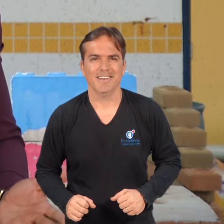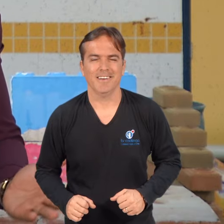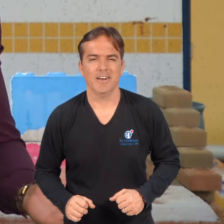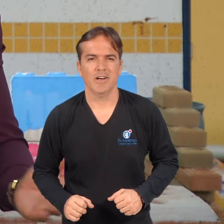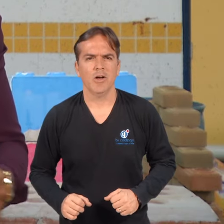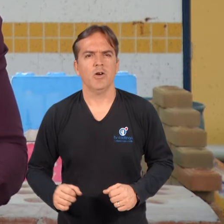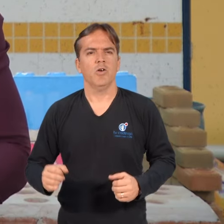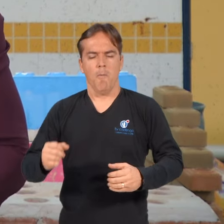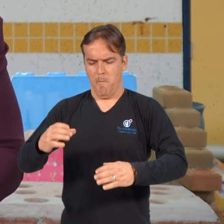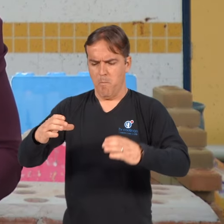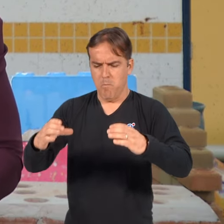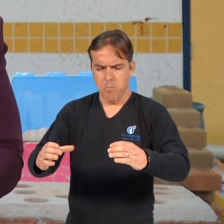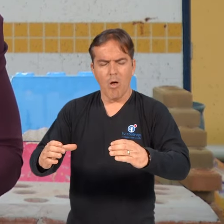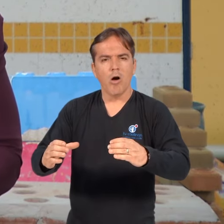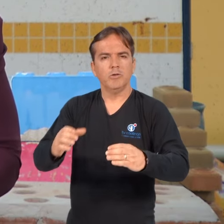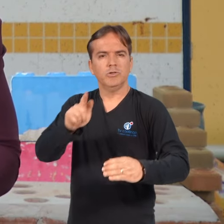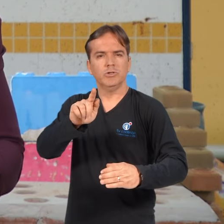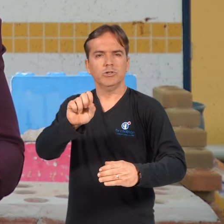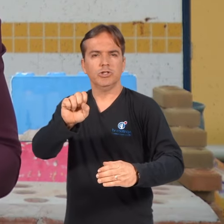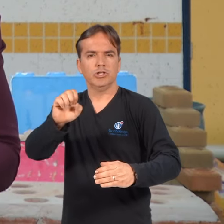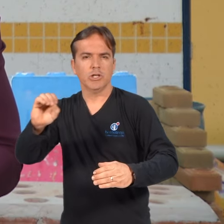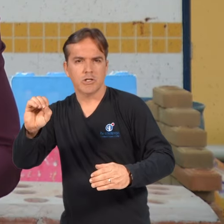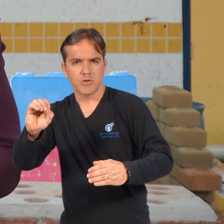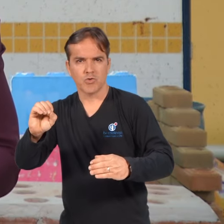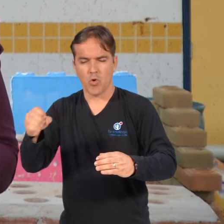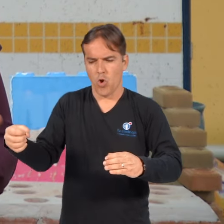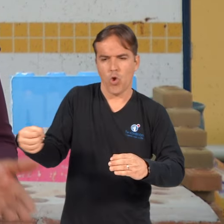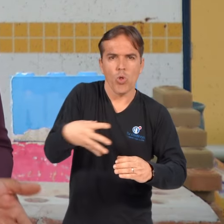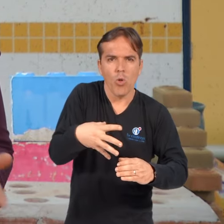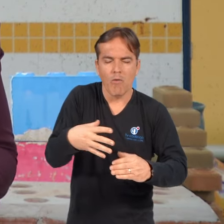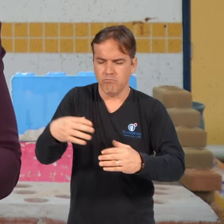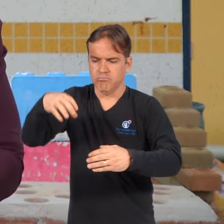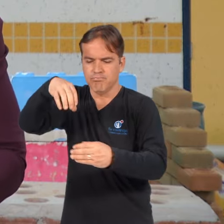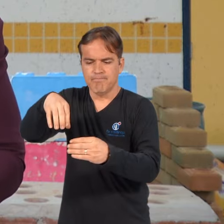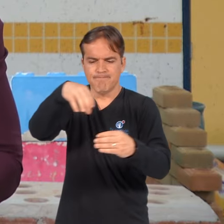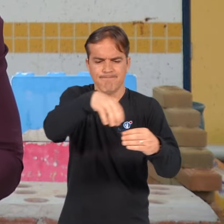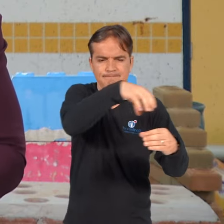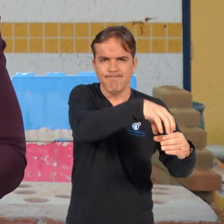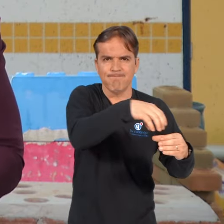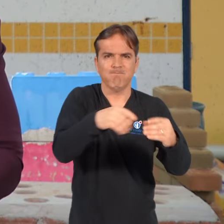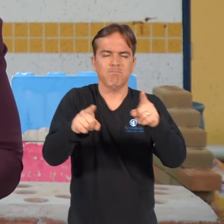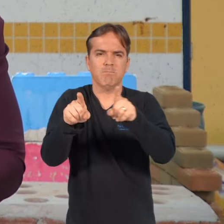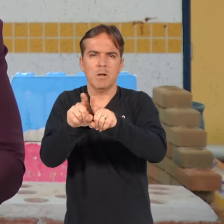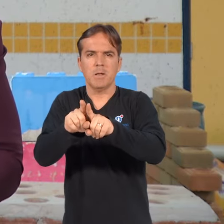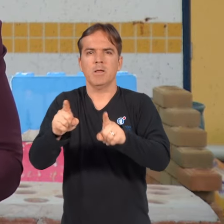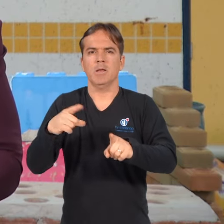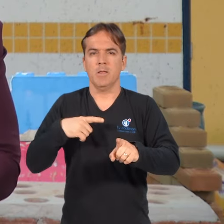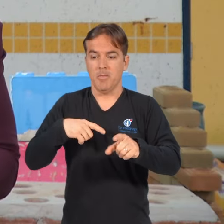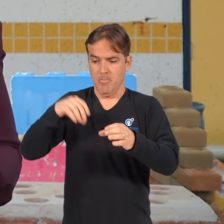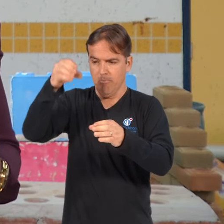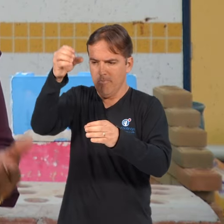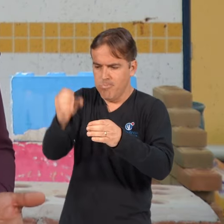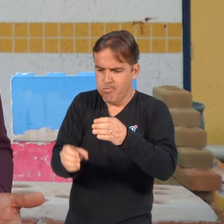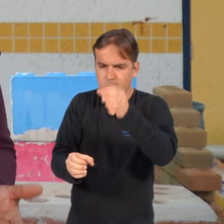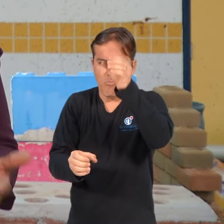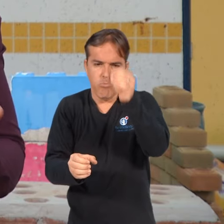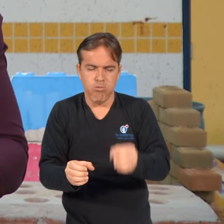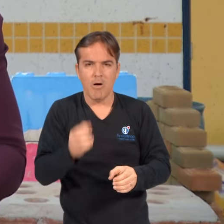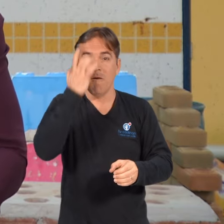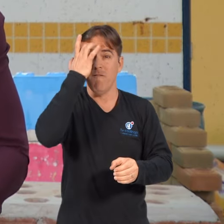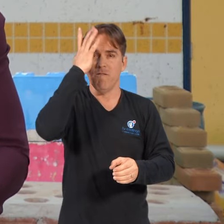O novo modelo de bloco de gesso possui encaixes inteligentes e furos estratégicos que facilitam a passagem de